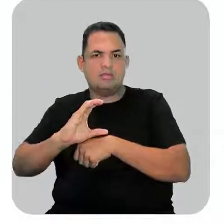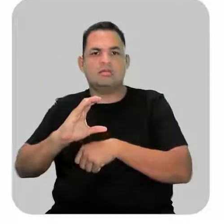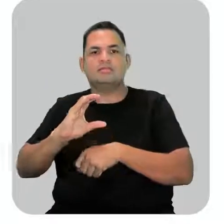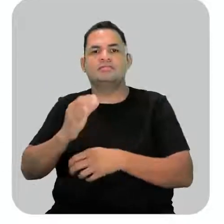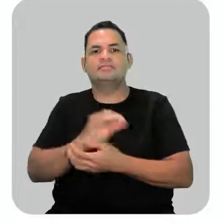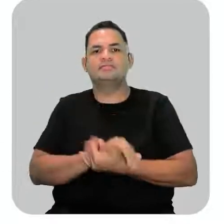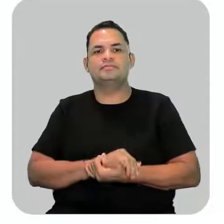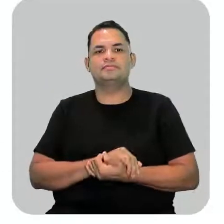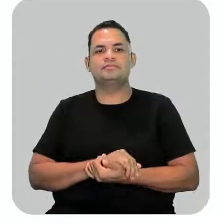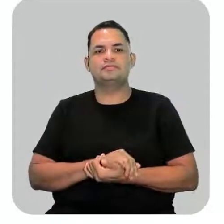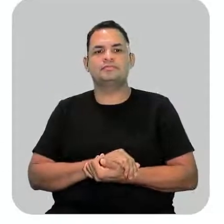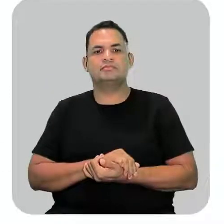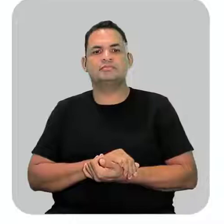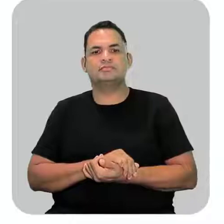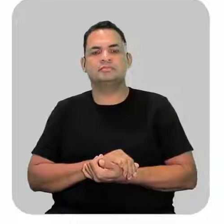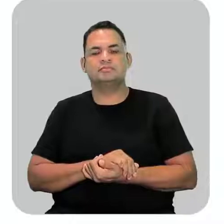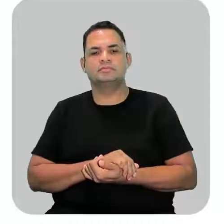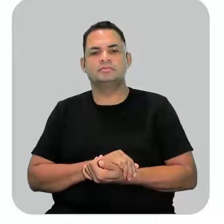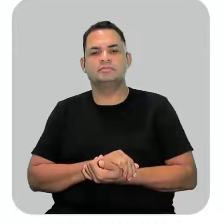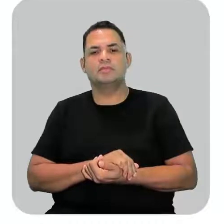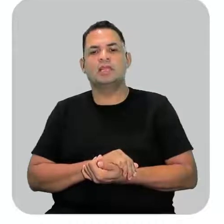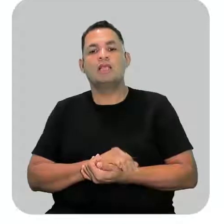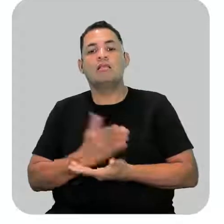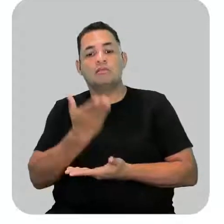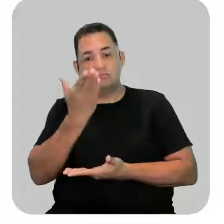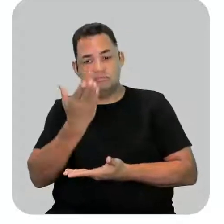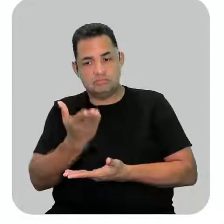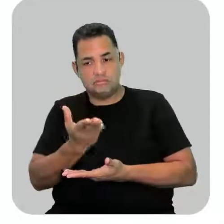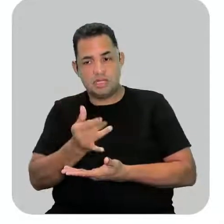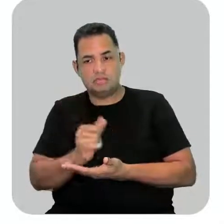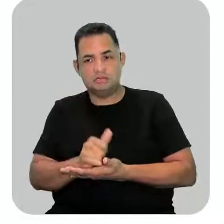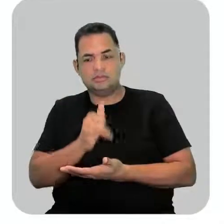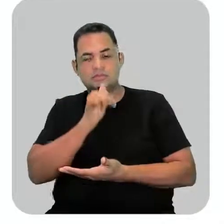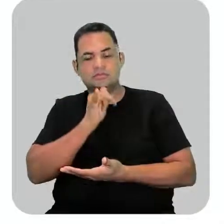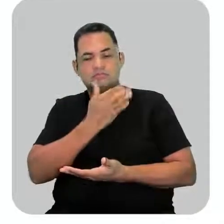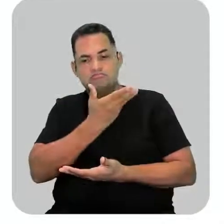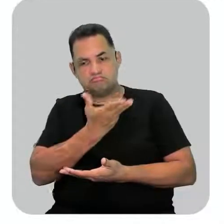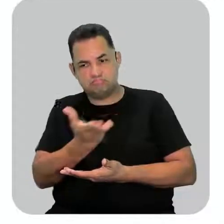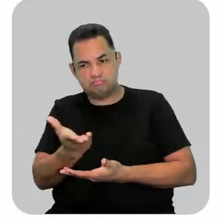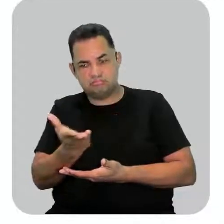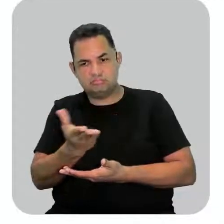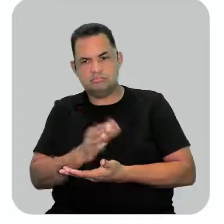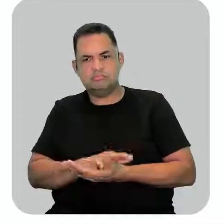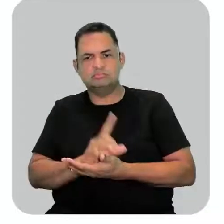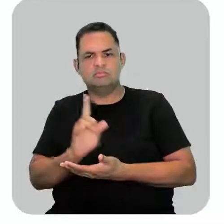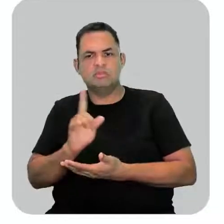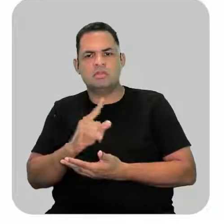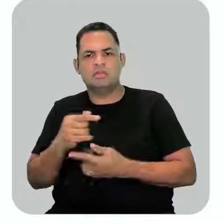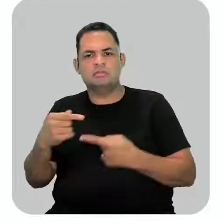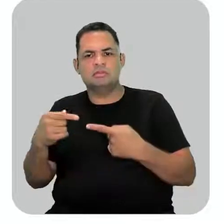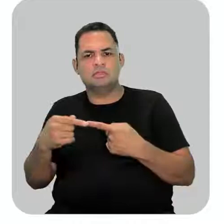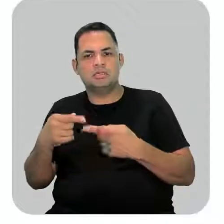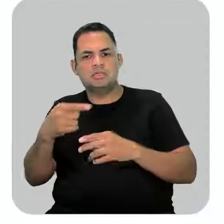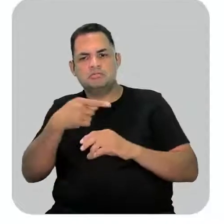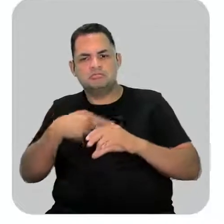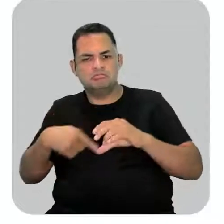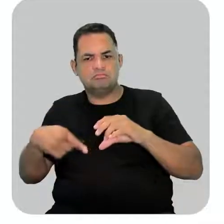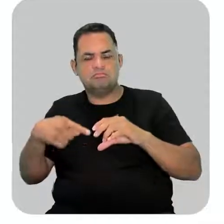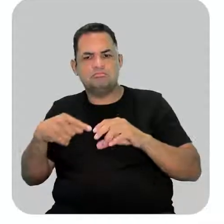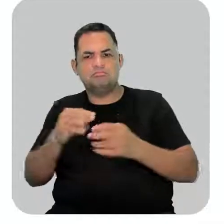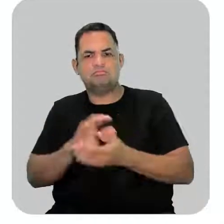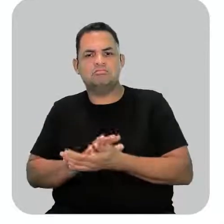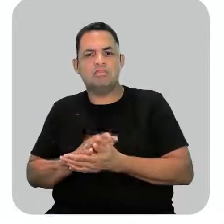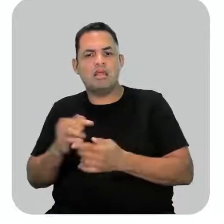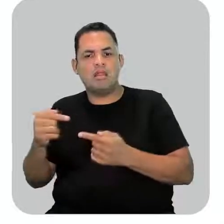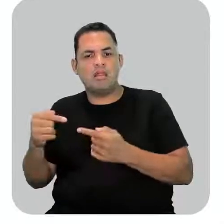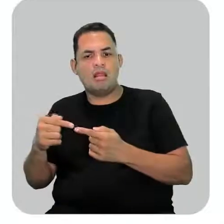falar secundário, saturado, que é o caso desse exemplo. Observe que a hidroxila não está ligada direto ao anel benzênico, ela está